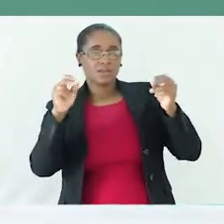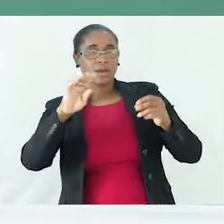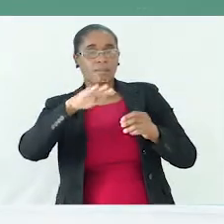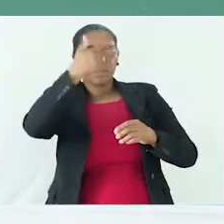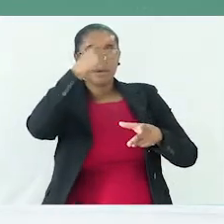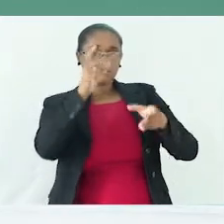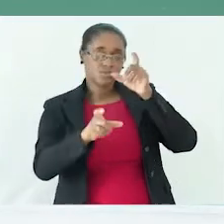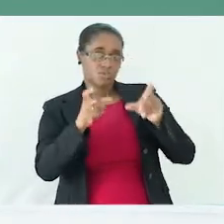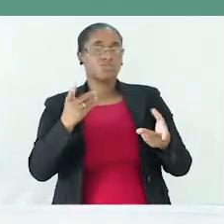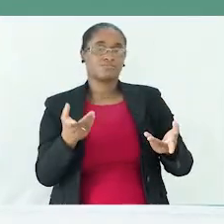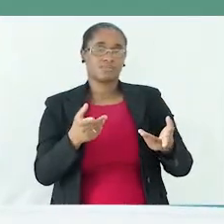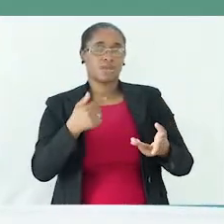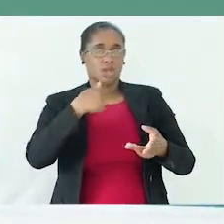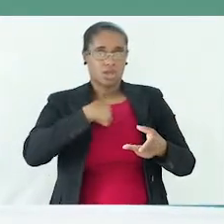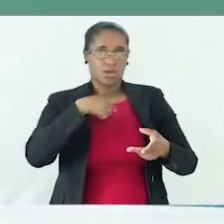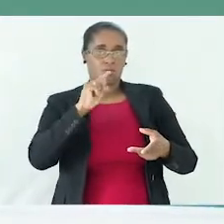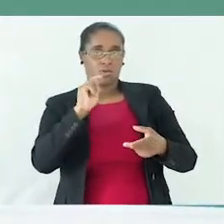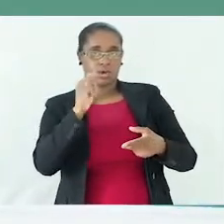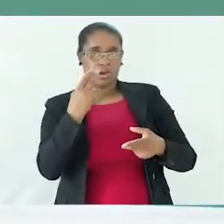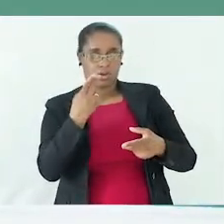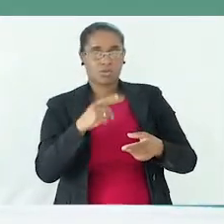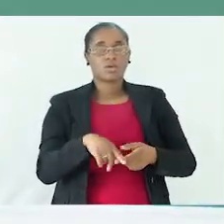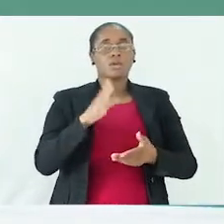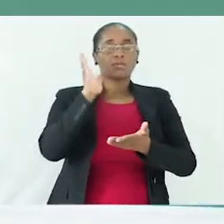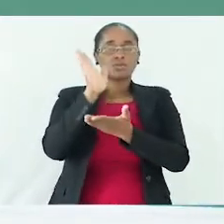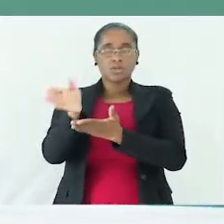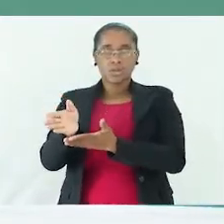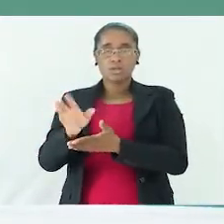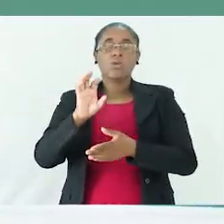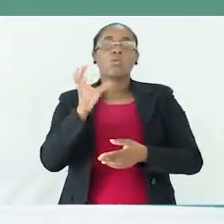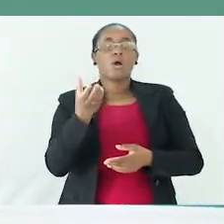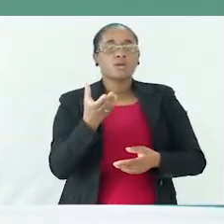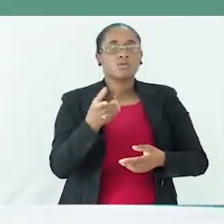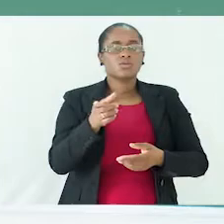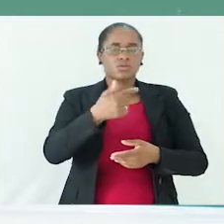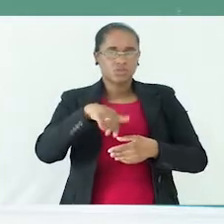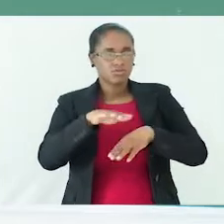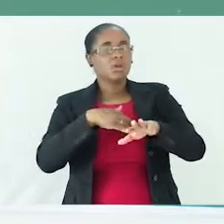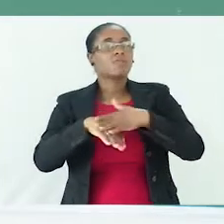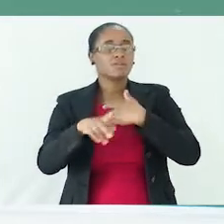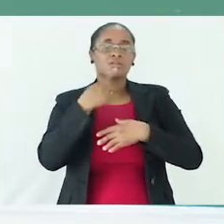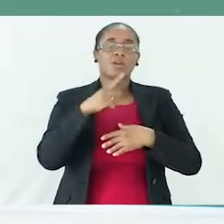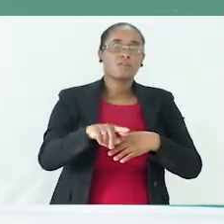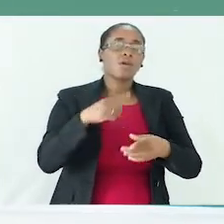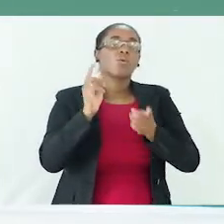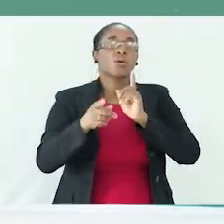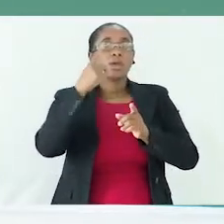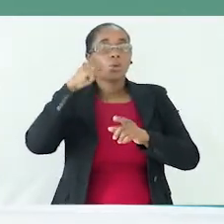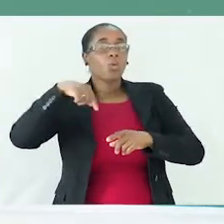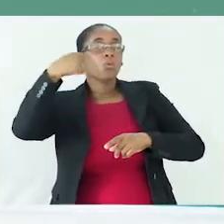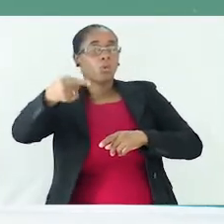pessoa, eu. E o discurso indireto é quando nós vamos reproduzir aquilo que o outro tinha